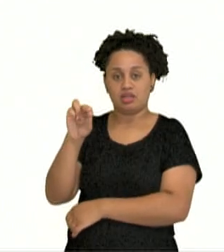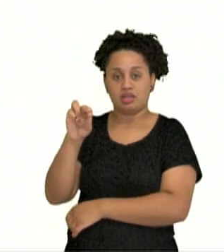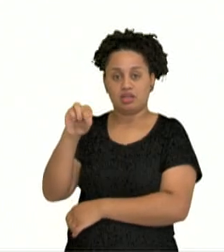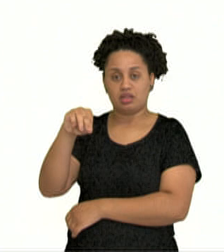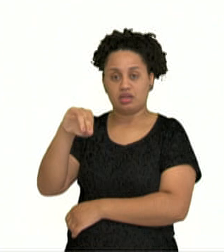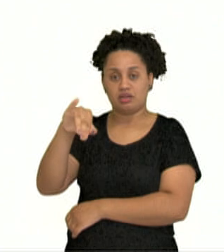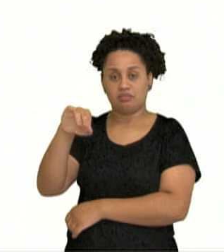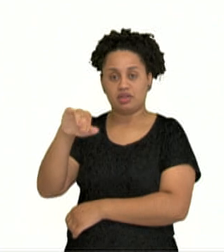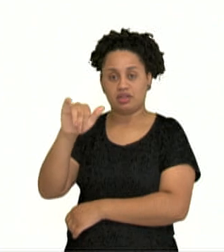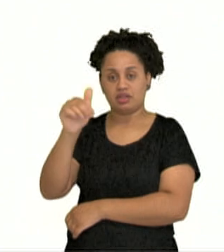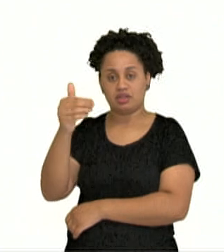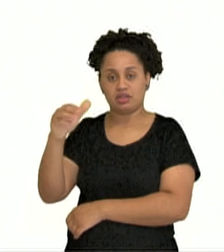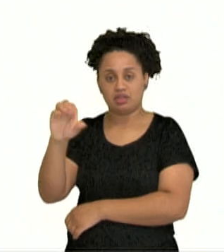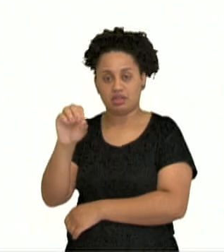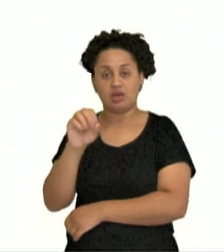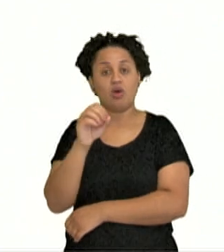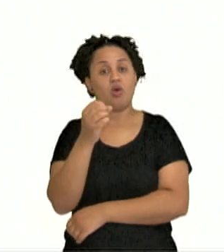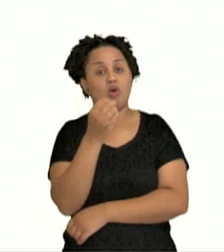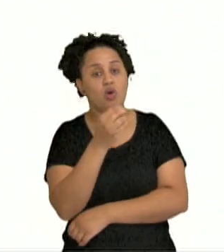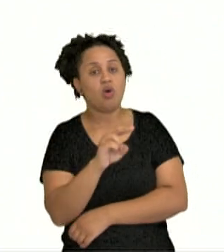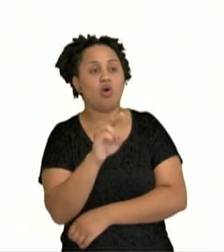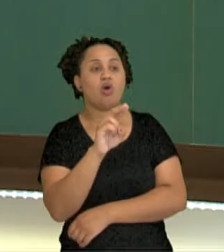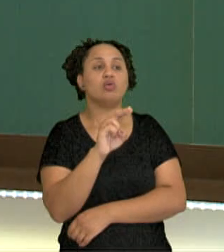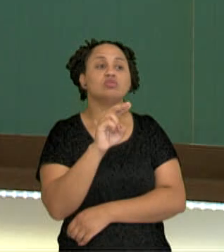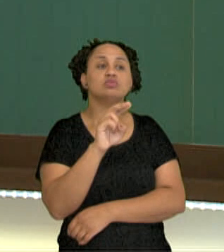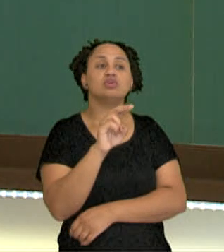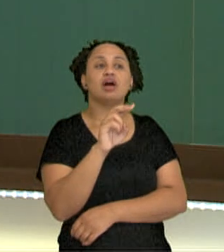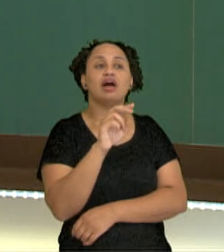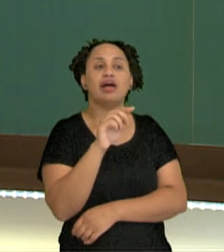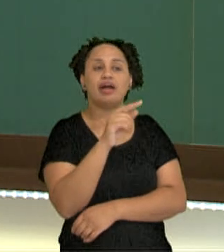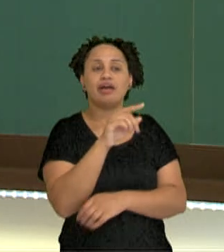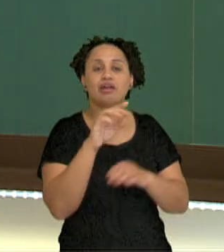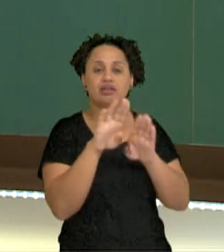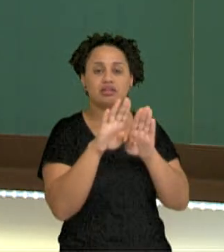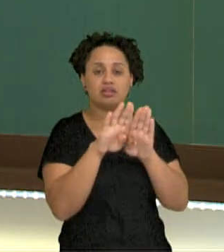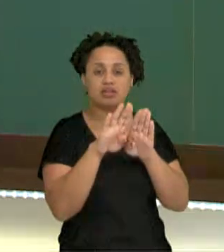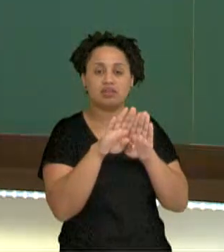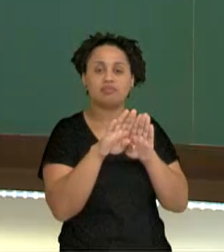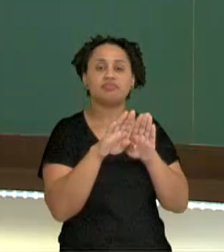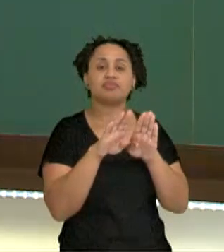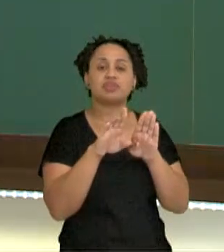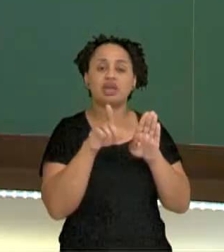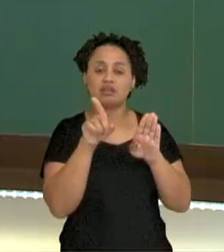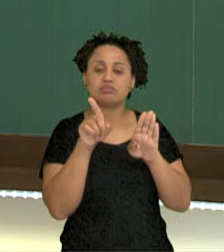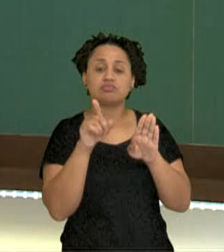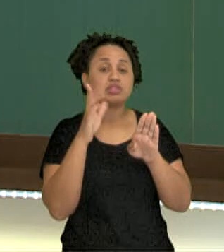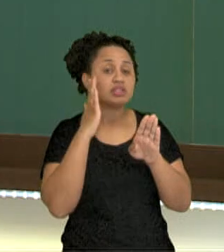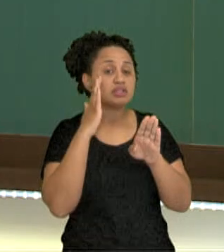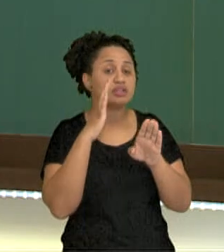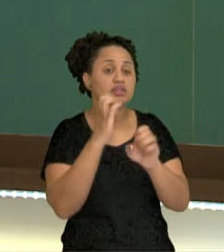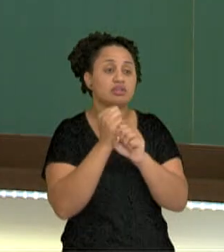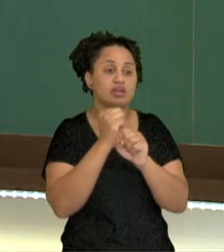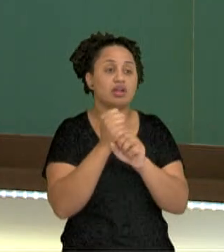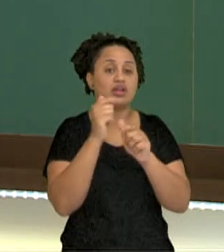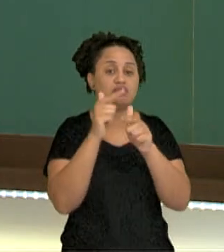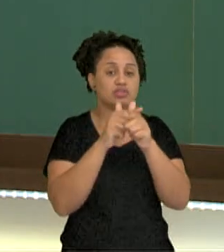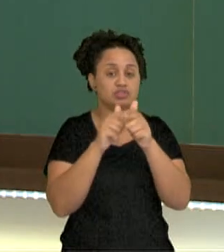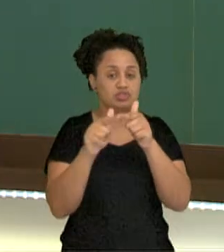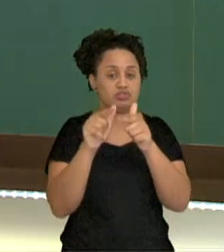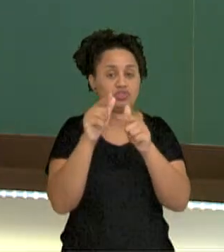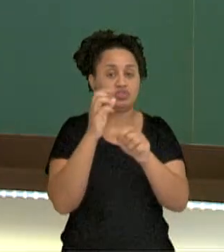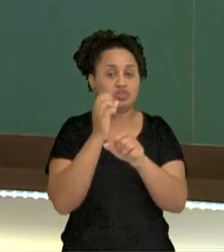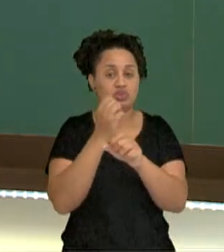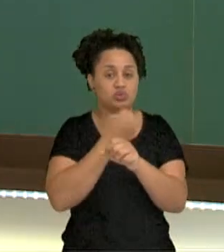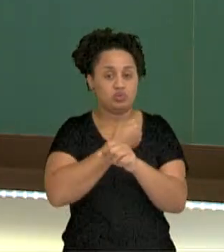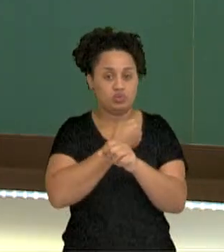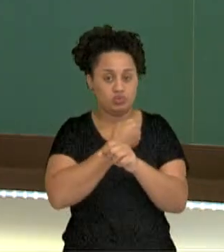vocês forem procurar para resolver. Então, quando você quiser calcular a primeira determinação, você vai dividir esse número do